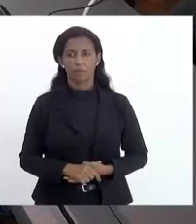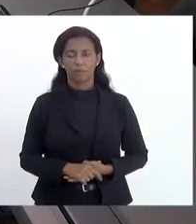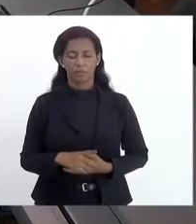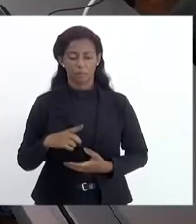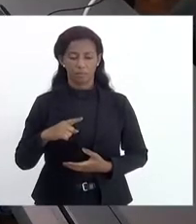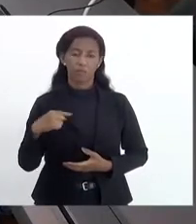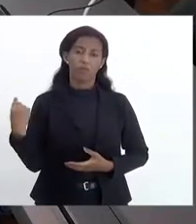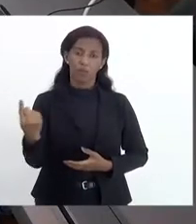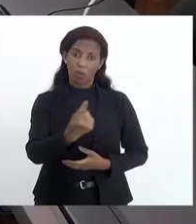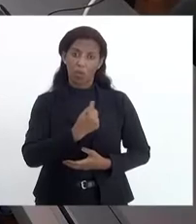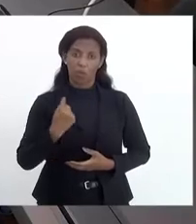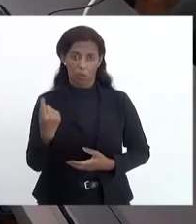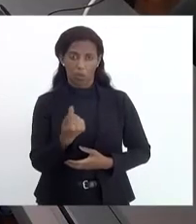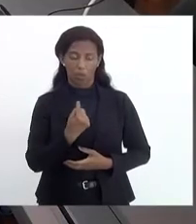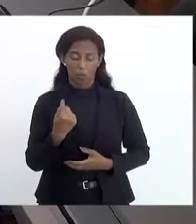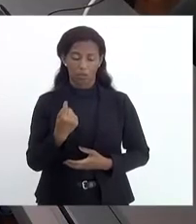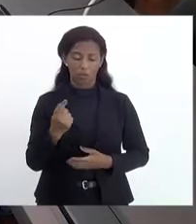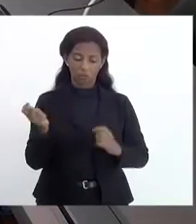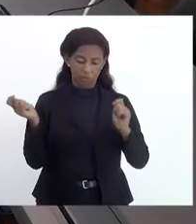nós podemos